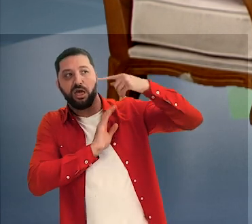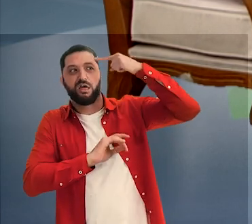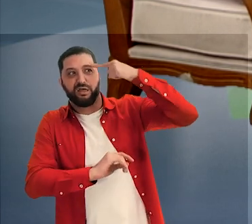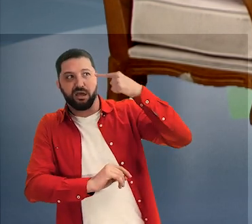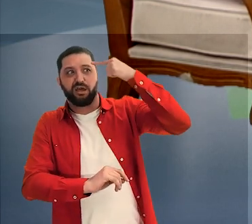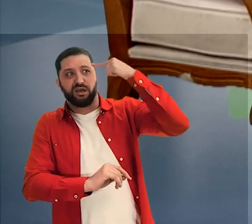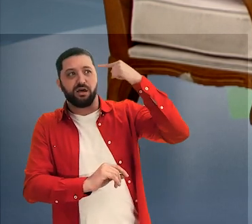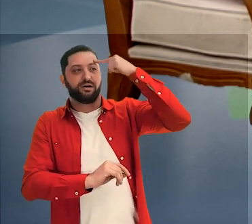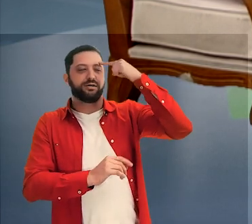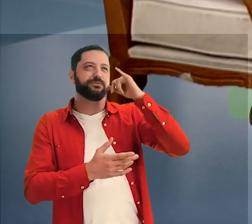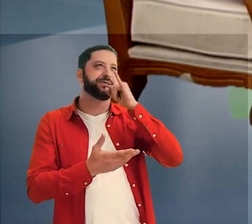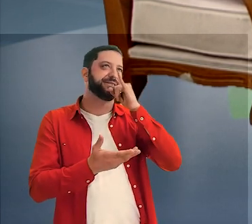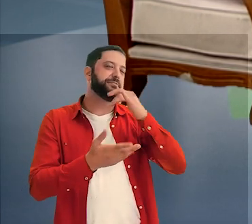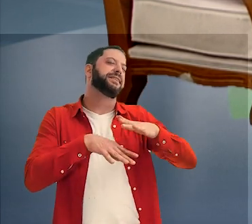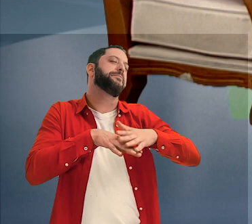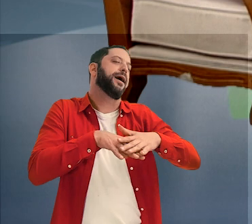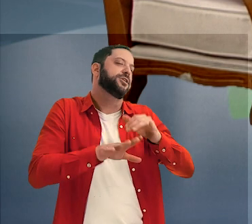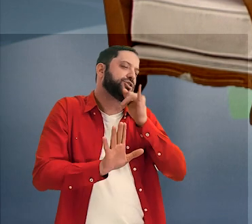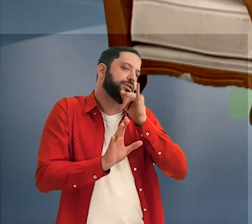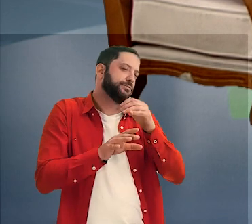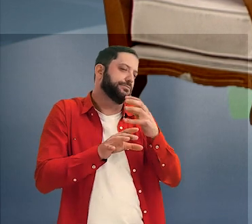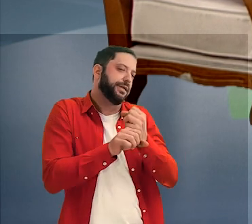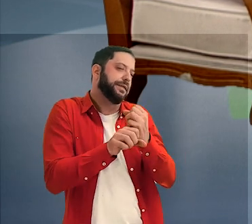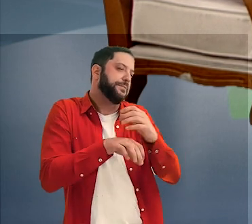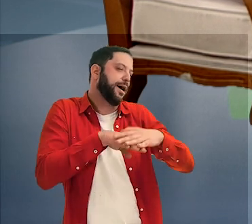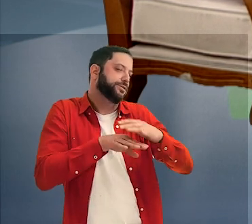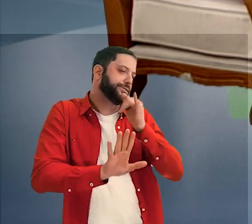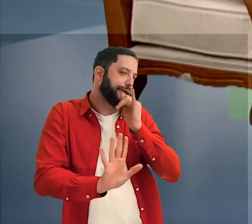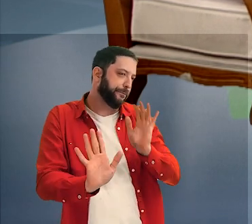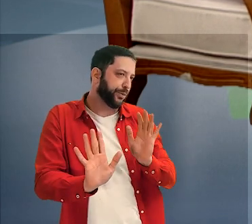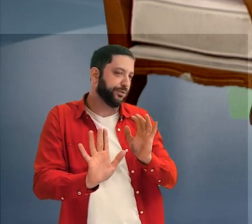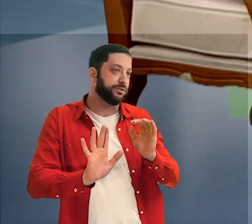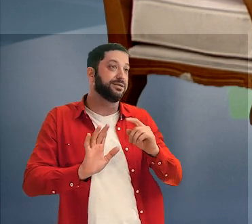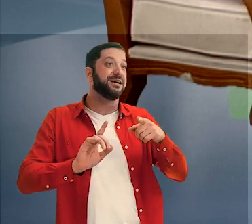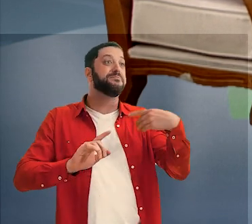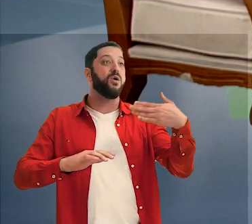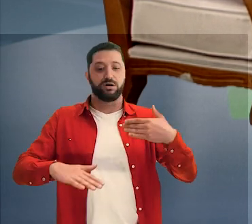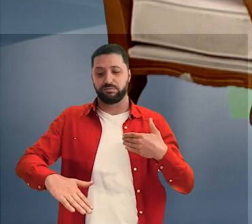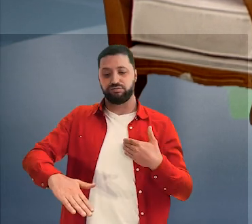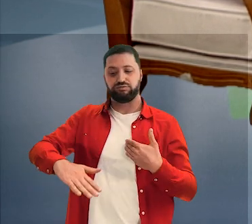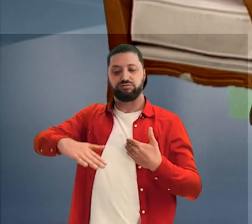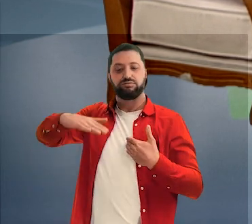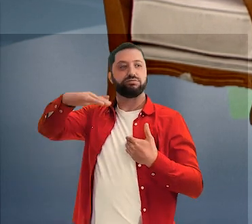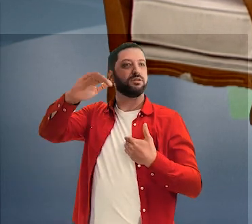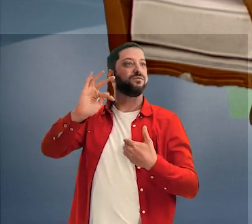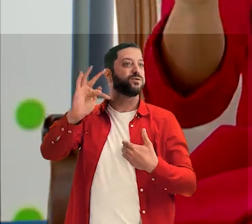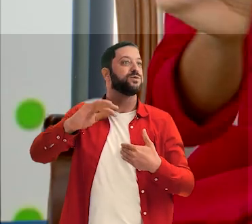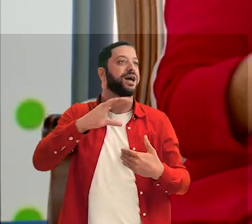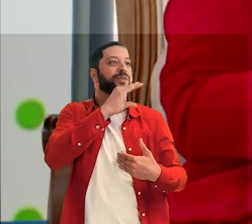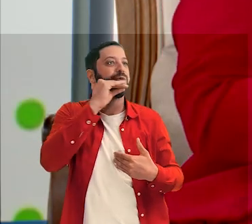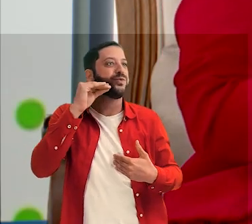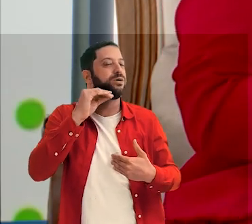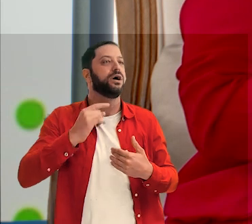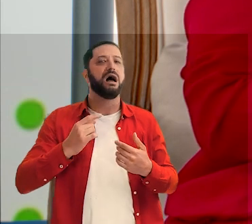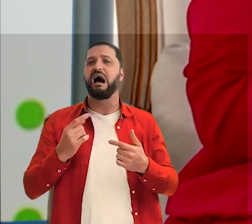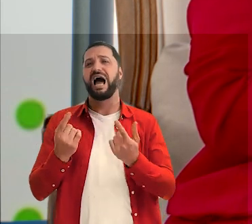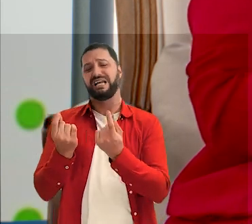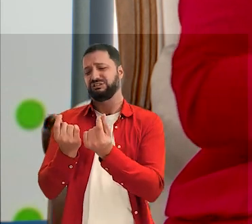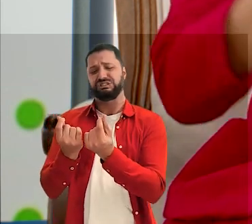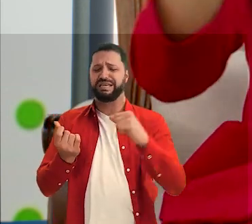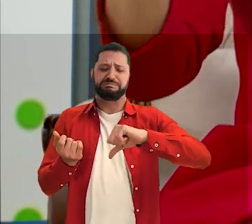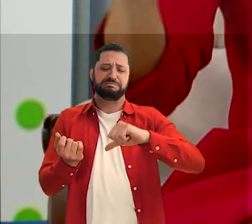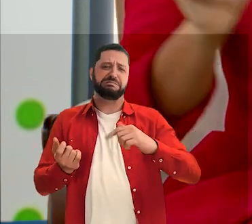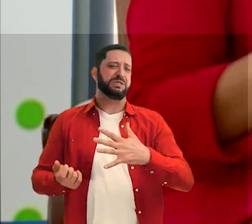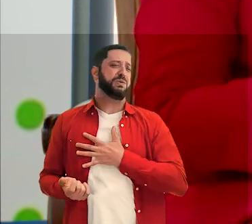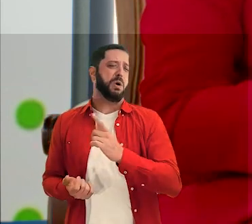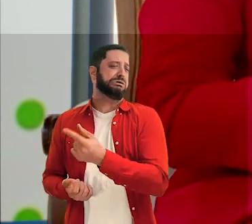supor que essa matéria foi matemática. Ela vincula isso ao dinheiro. E aí, quando ela cresce, ela fala, ah, eu não sei administrar, eu